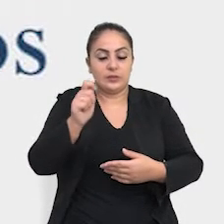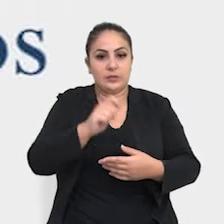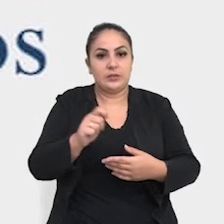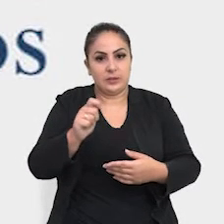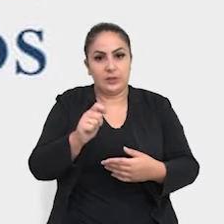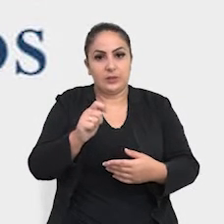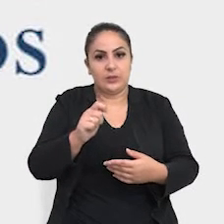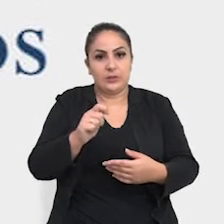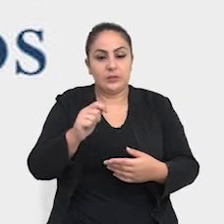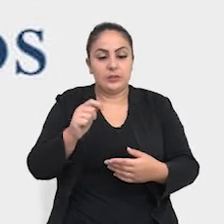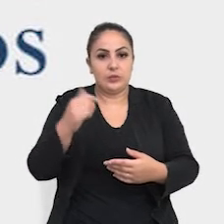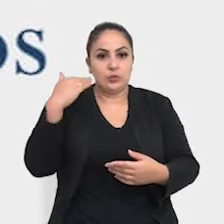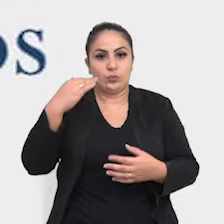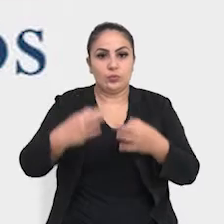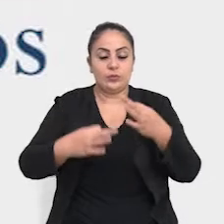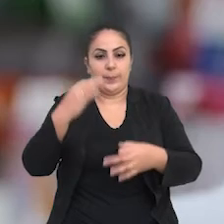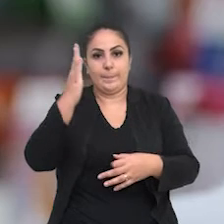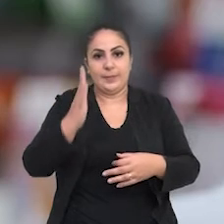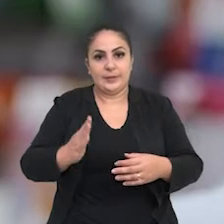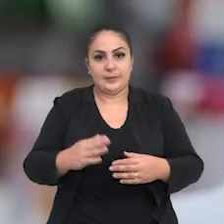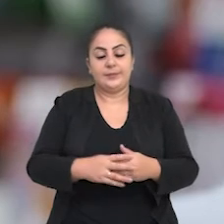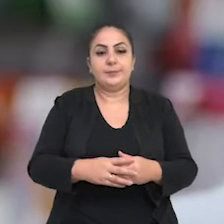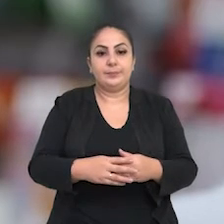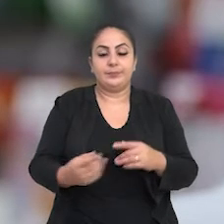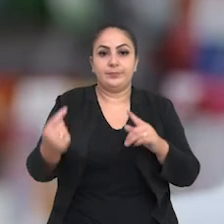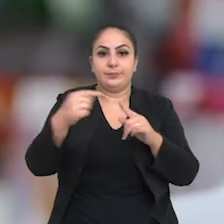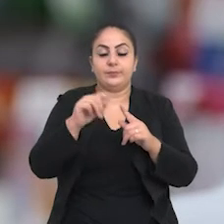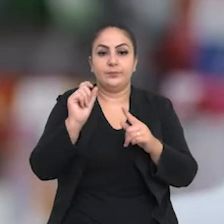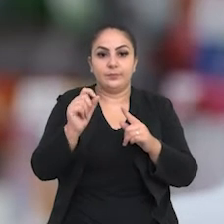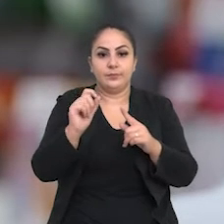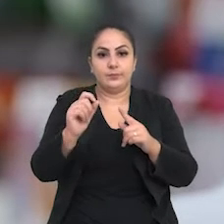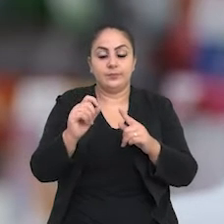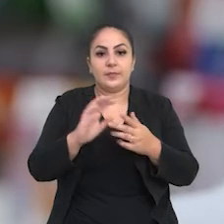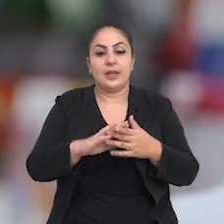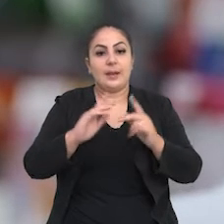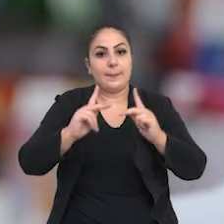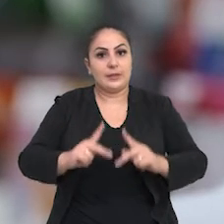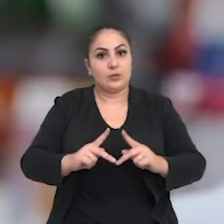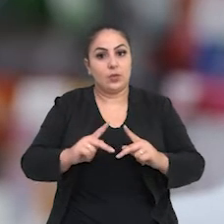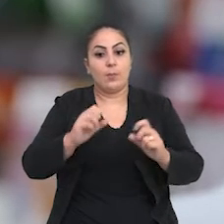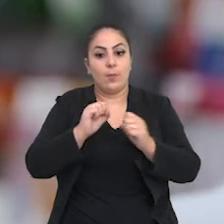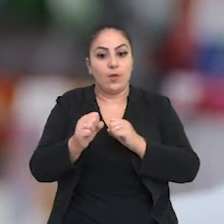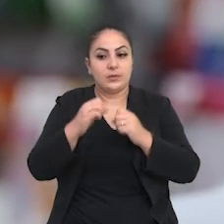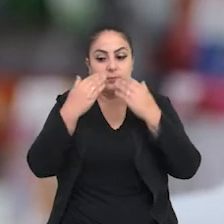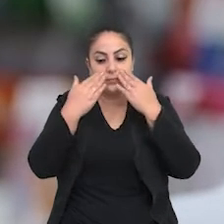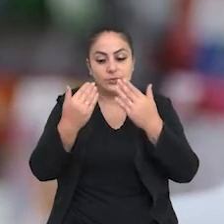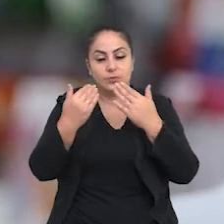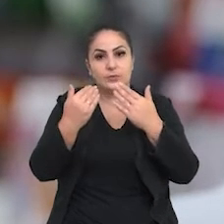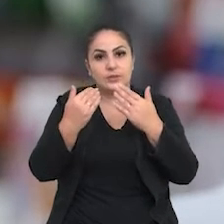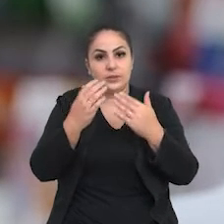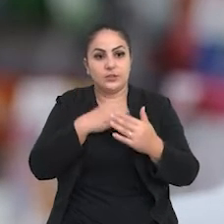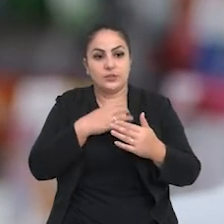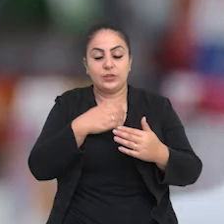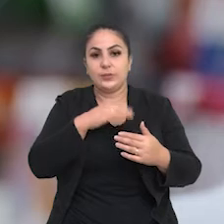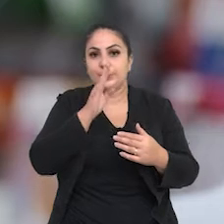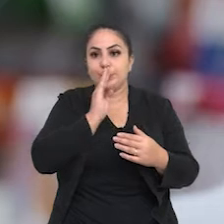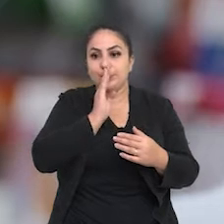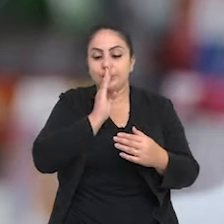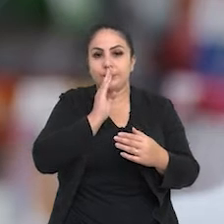dos Magistrados Brasileiros. O objetivo é que a vítima consiga se identificar de